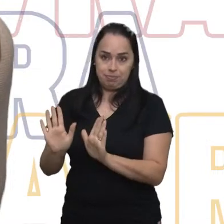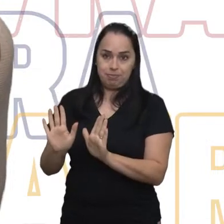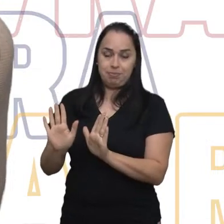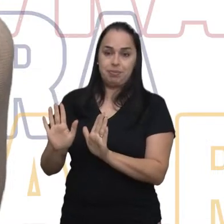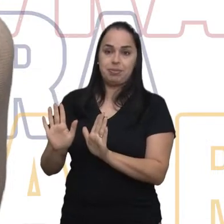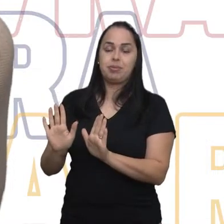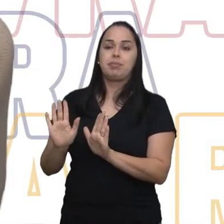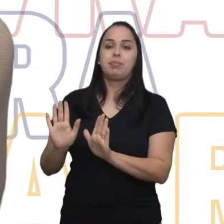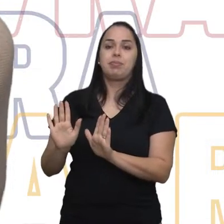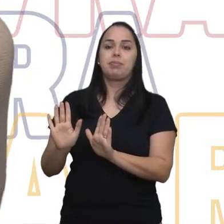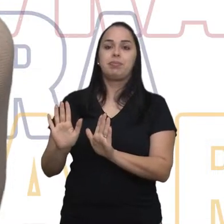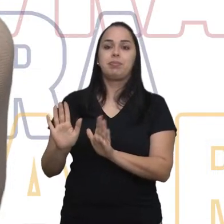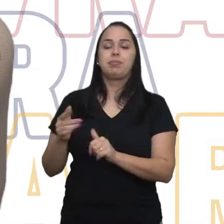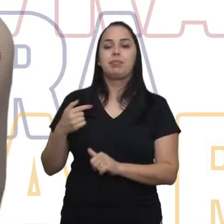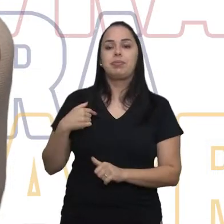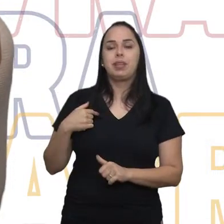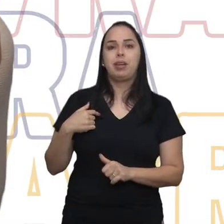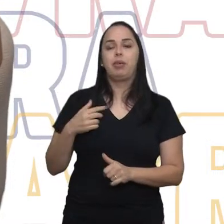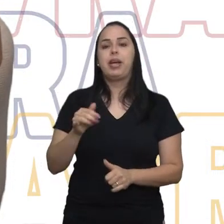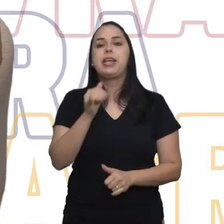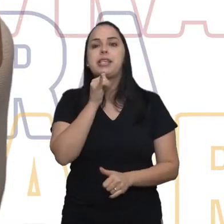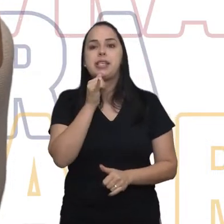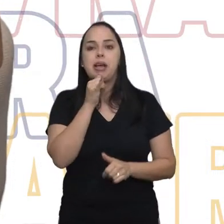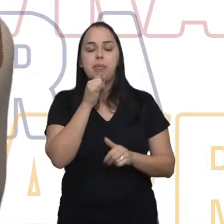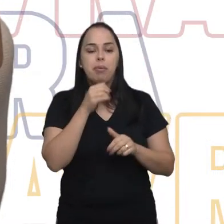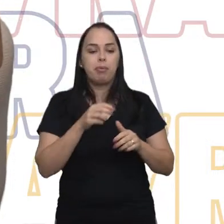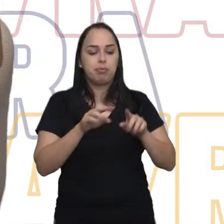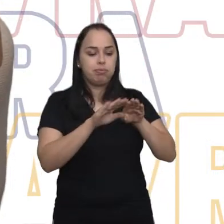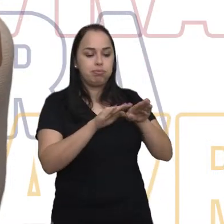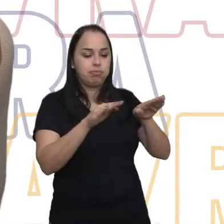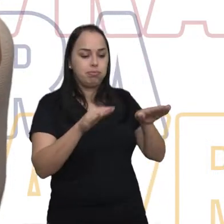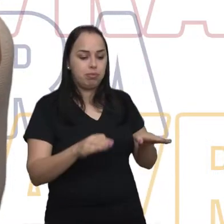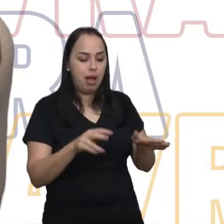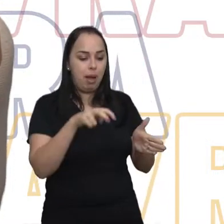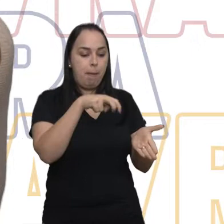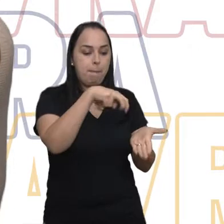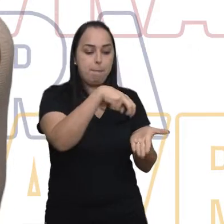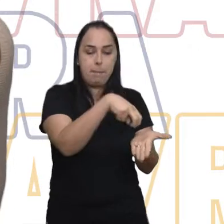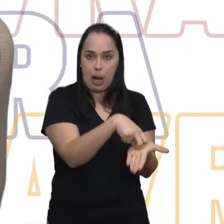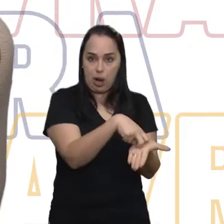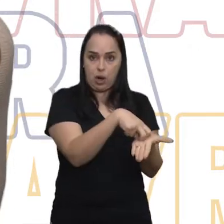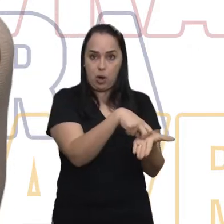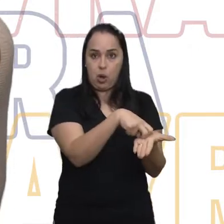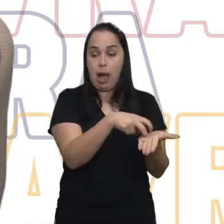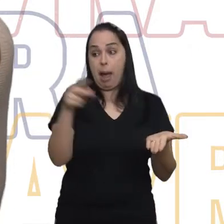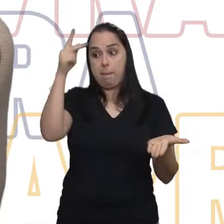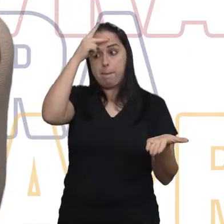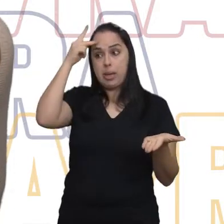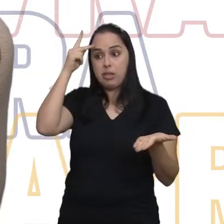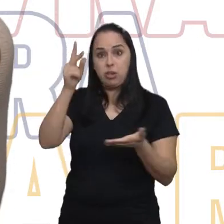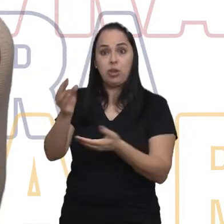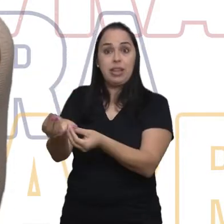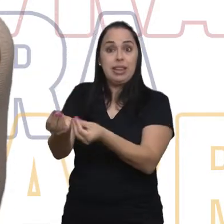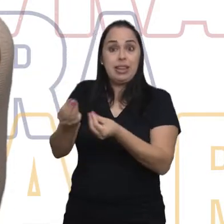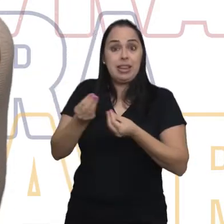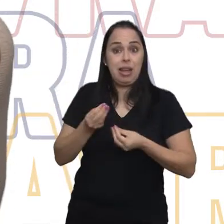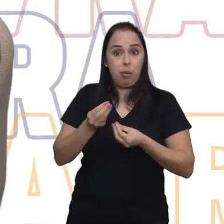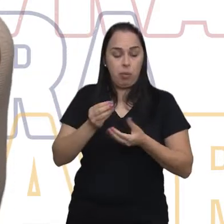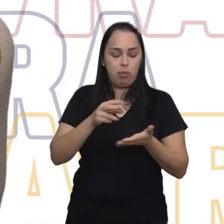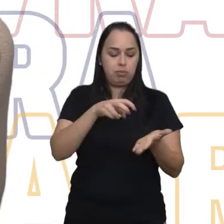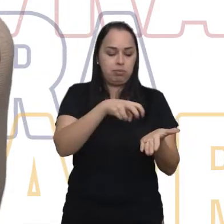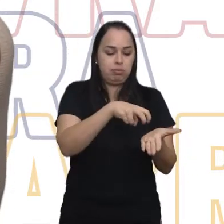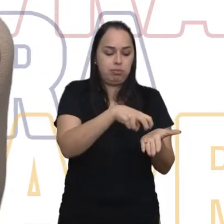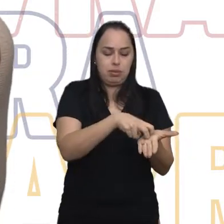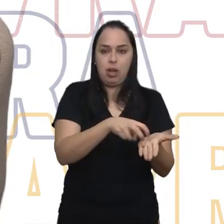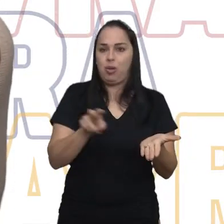isso, né? Então, a gente tem lá o oratório português, que foi doação de uma munícipe que ela não deixa